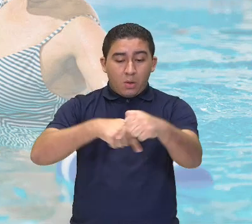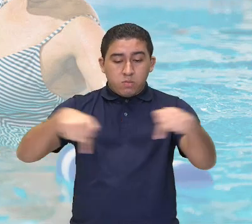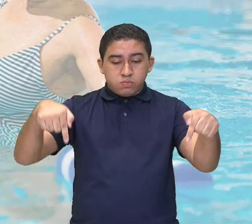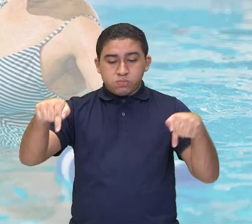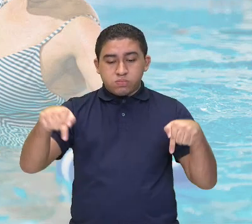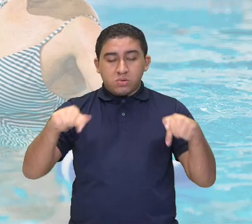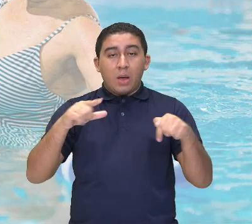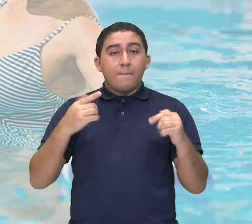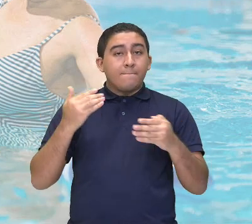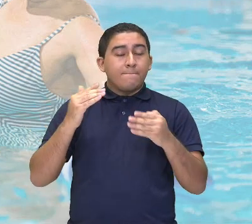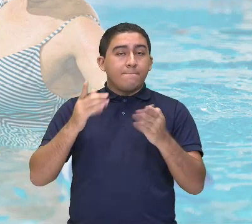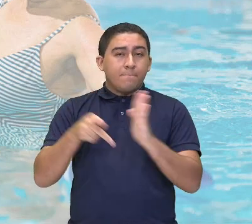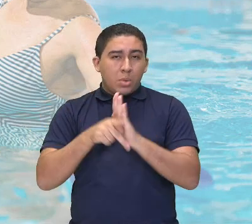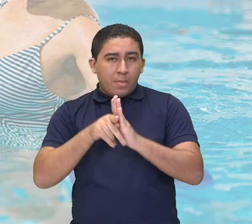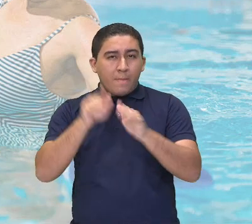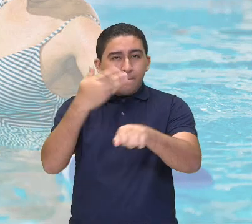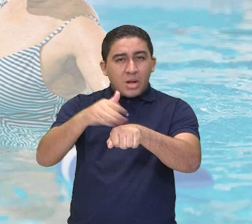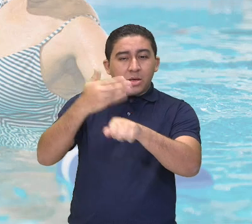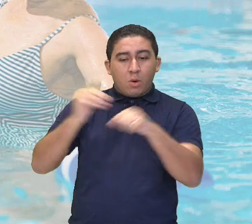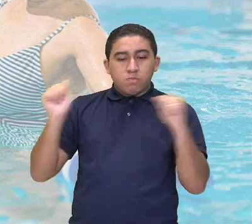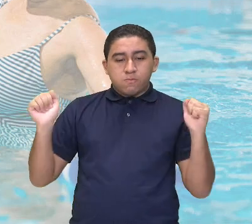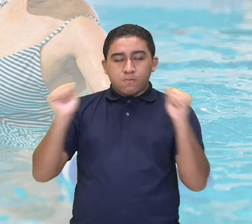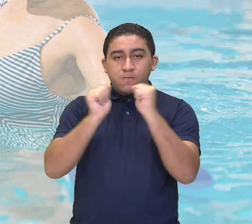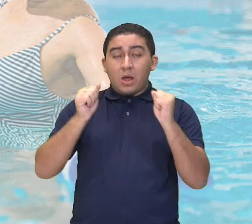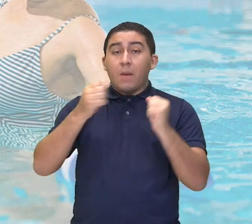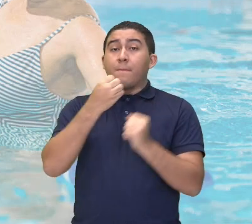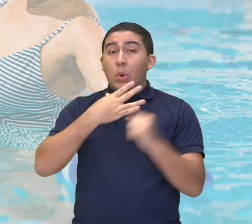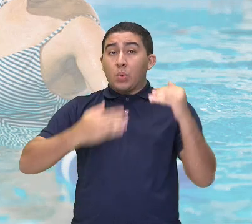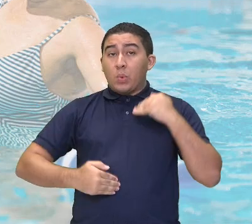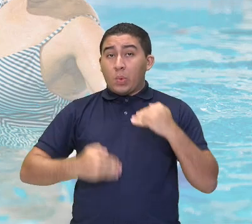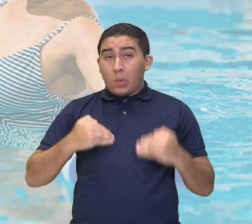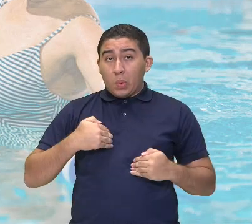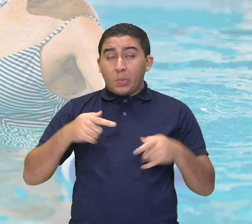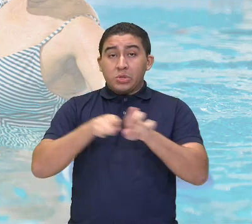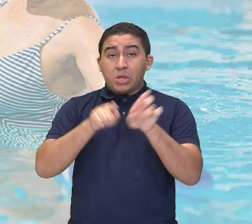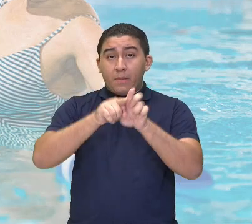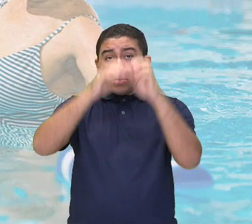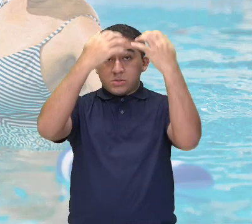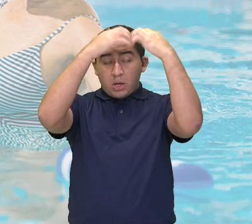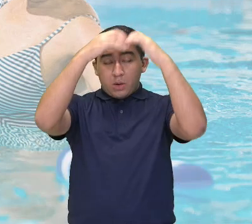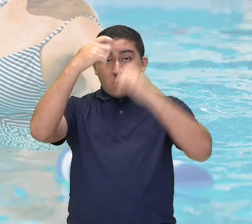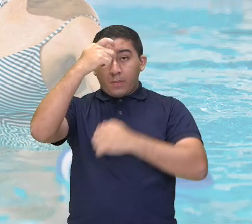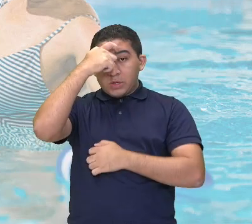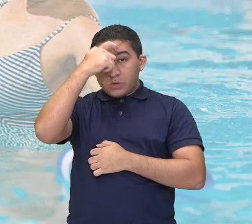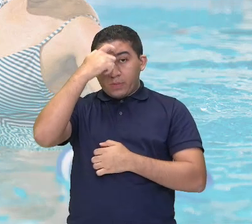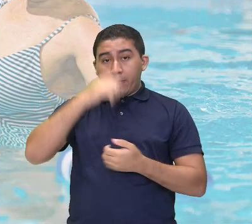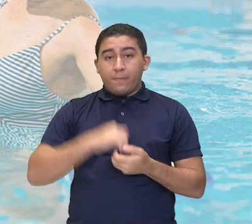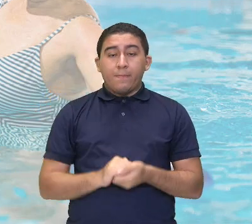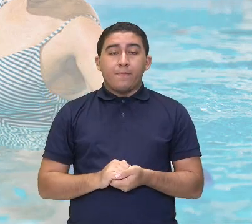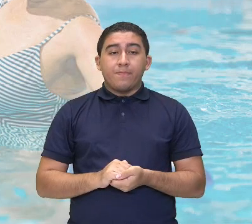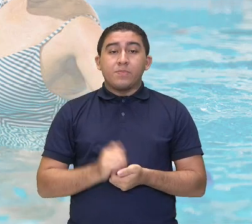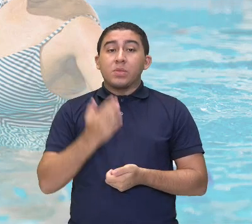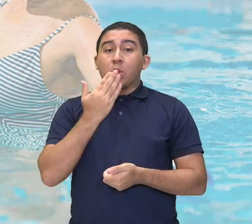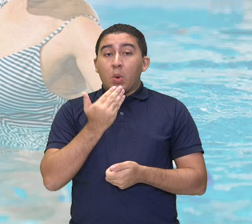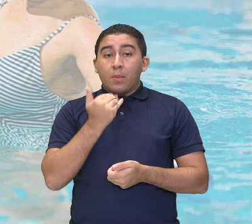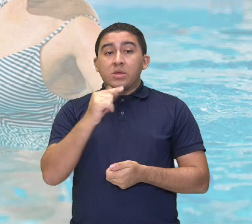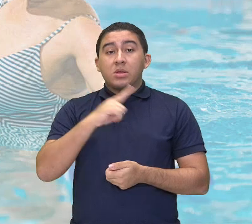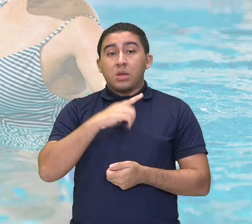Como eu disse anteriormente. Não é bom somente para o corpo, mas também para a mente. Alimentação rica